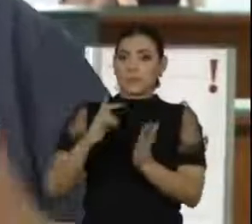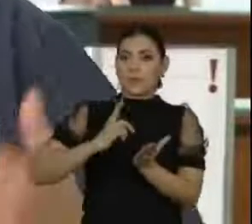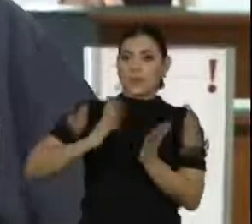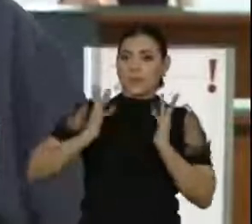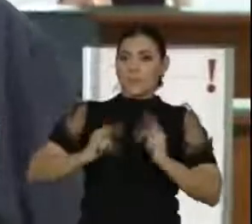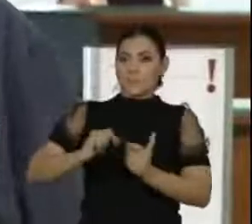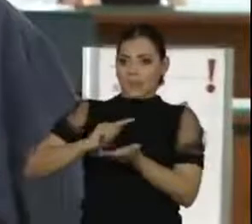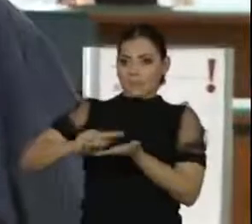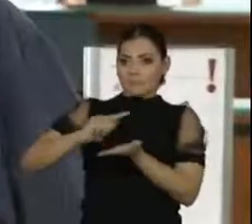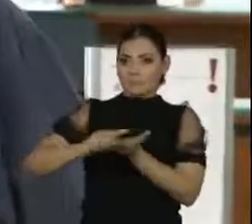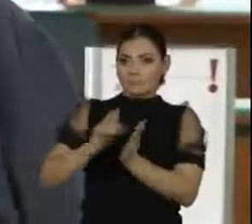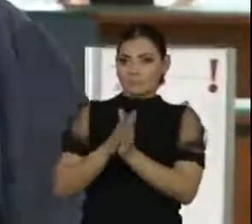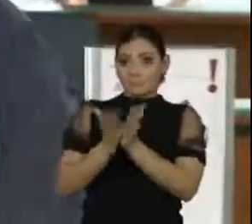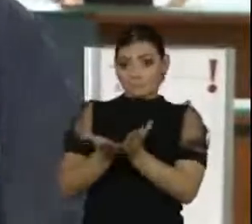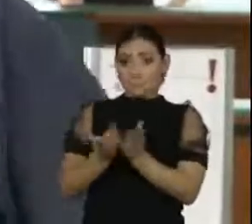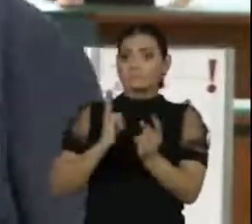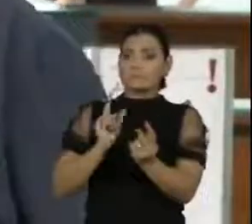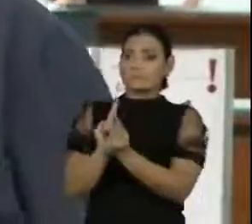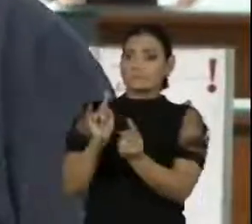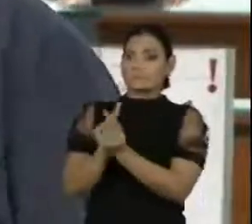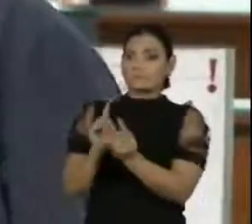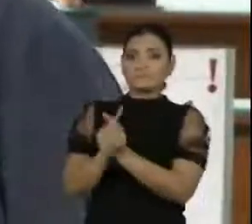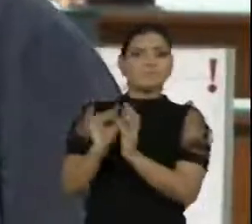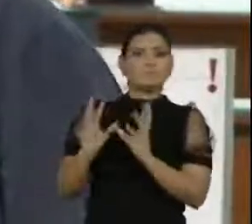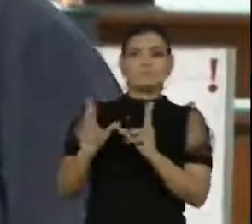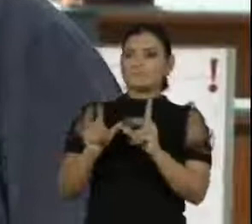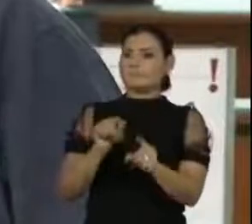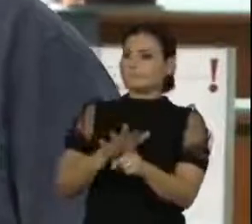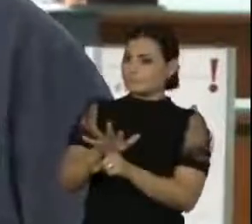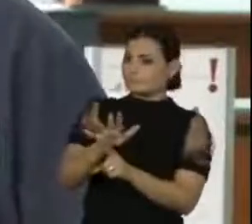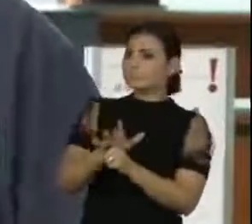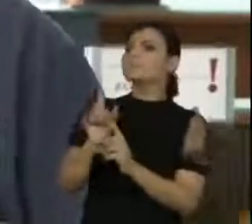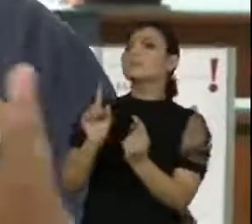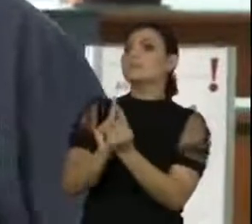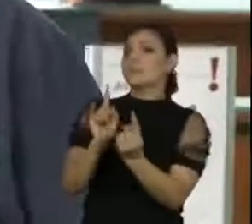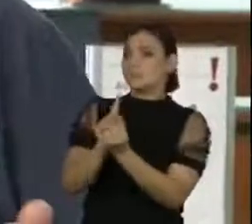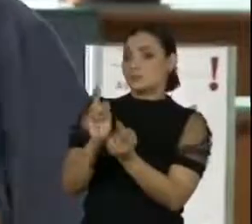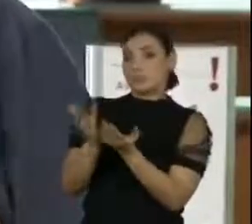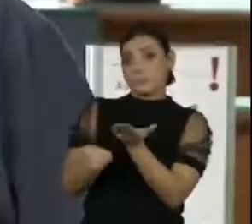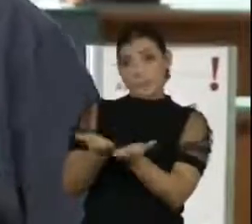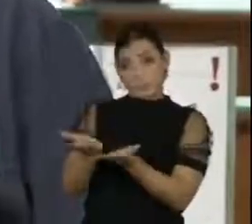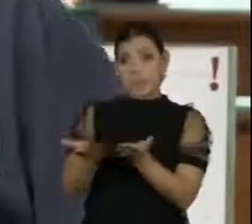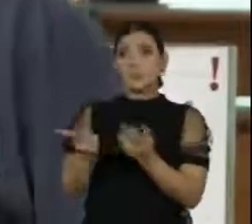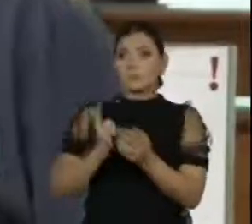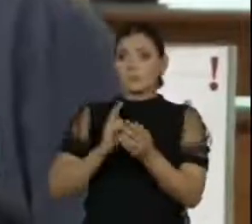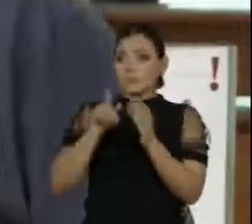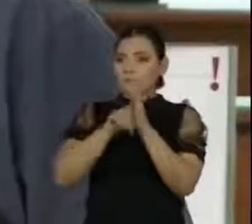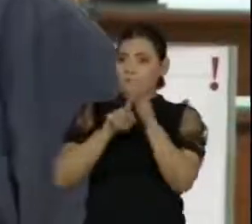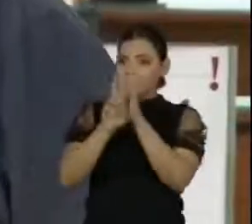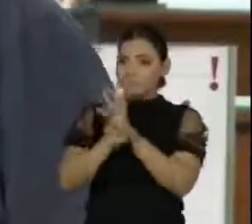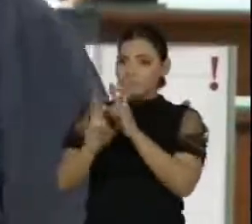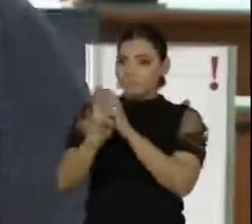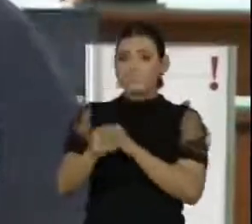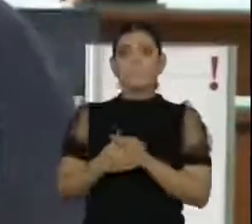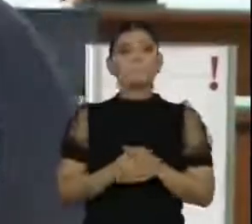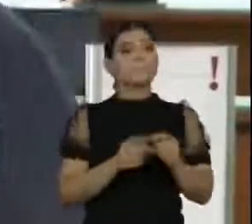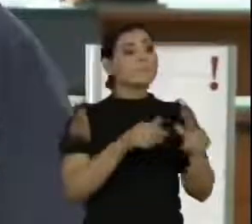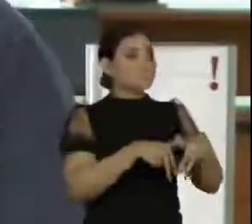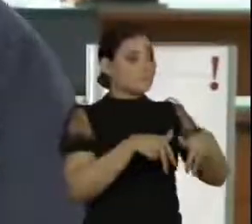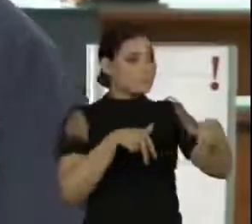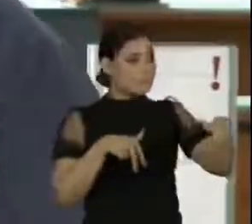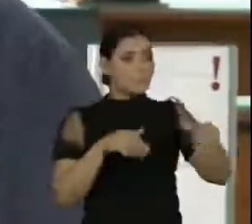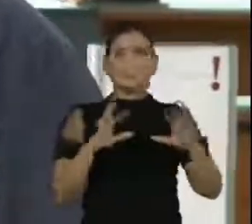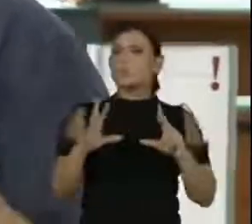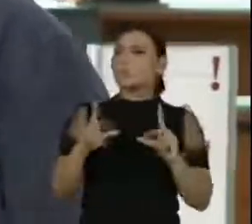a um atendimento aqui na biblioteca todo mundo que chega é atendido pelo balcão a uma triagem distanciamento mas